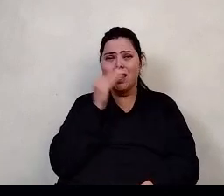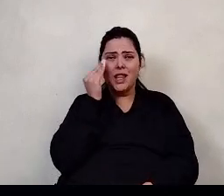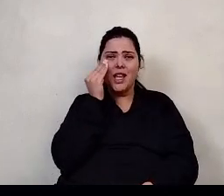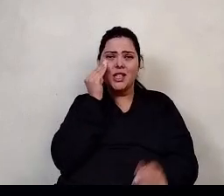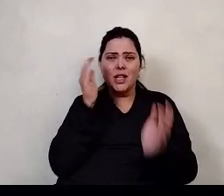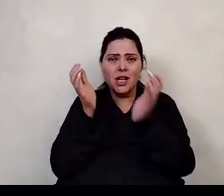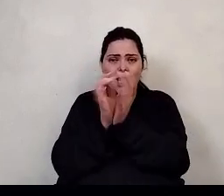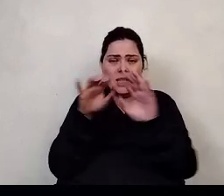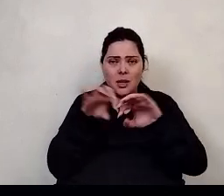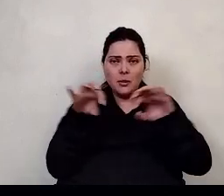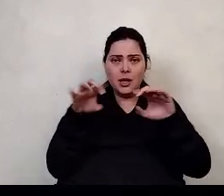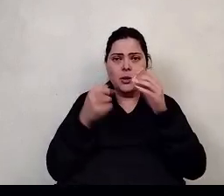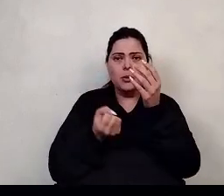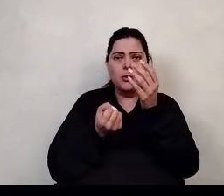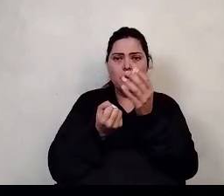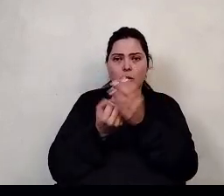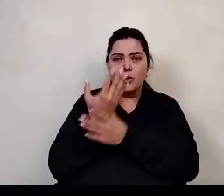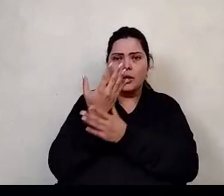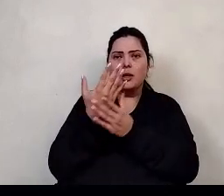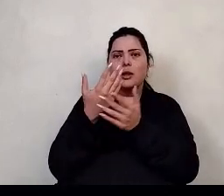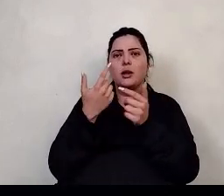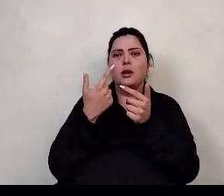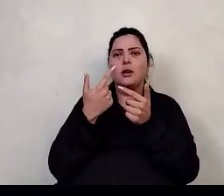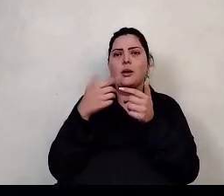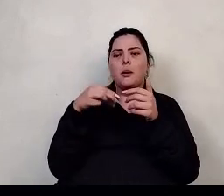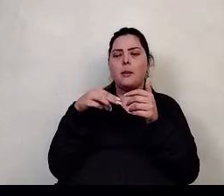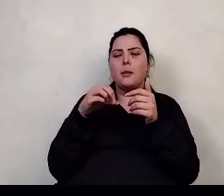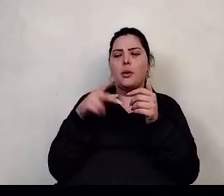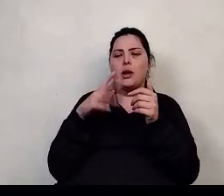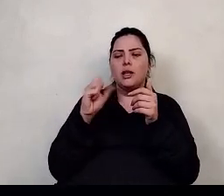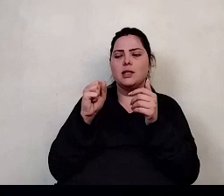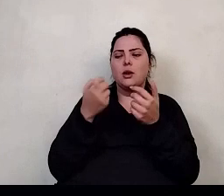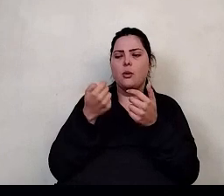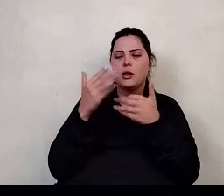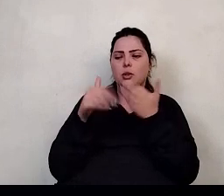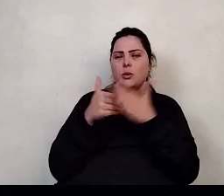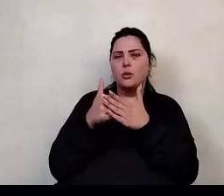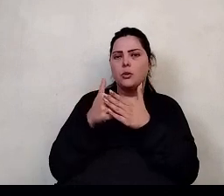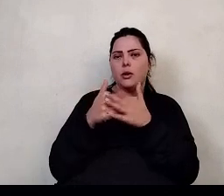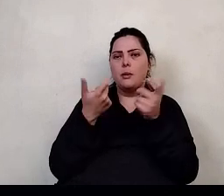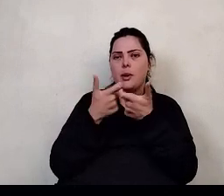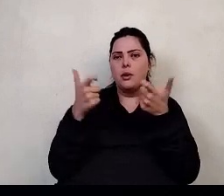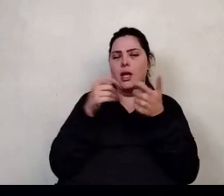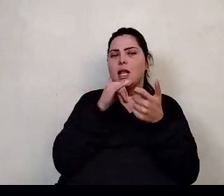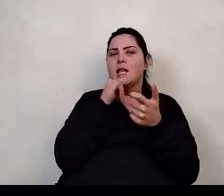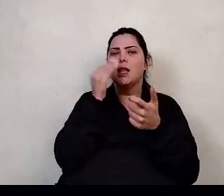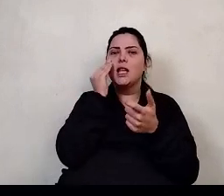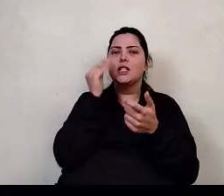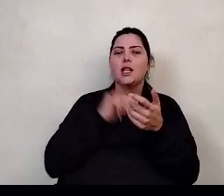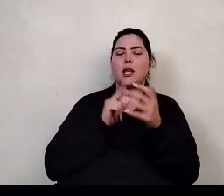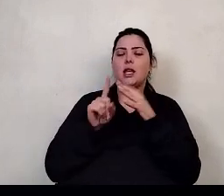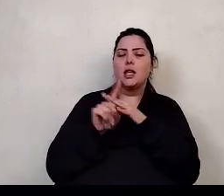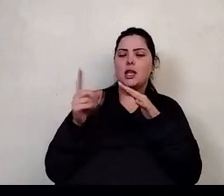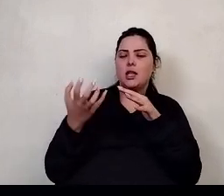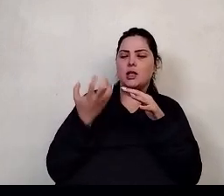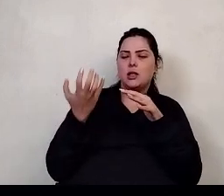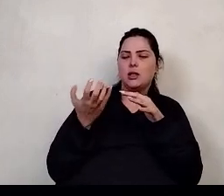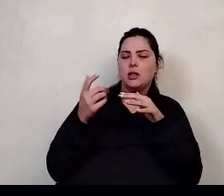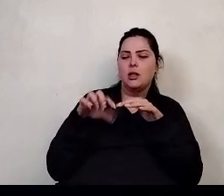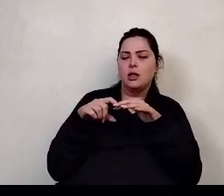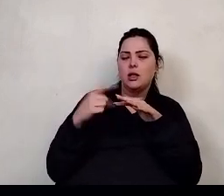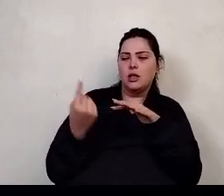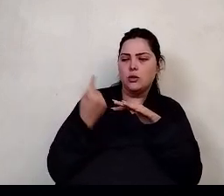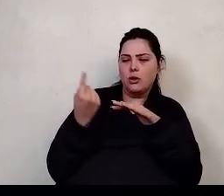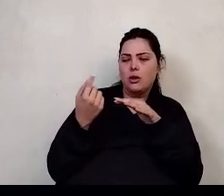gente acaba criando mock para tudo. Então, boa parte dos nossos testes hoje trabalham com mock e a gente acaba isolando totalmente a classe, e os testes em si,